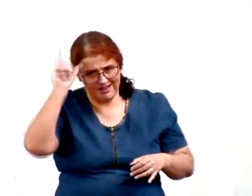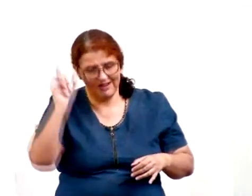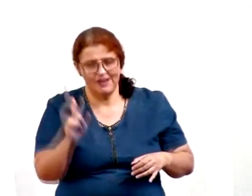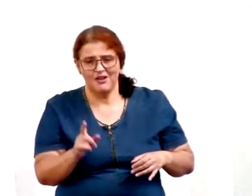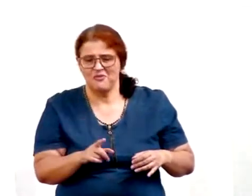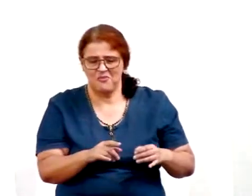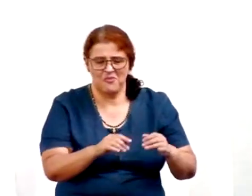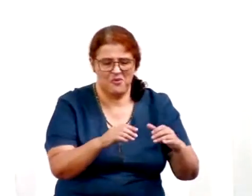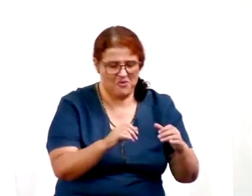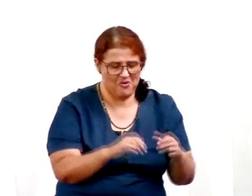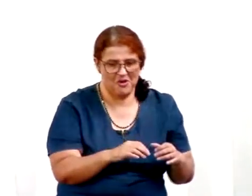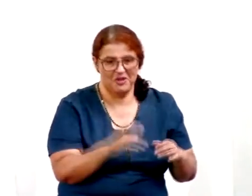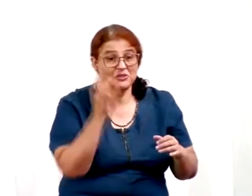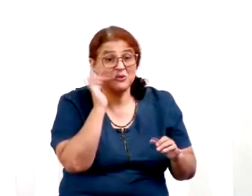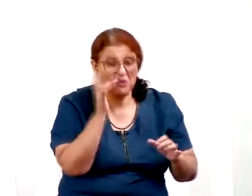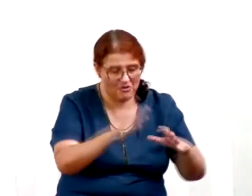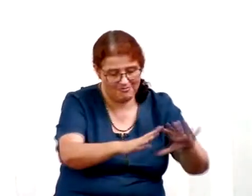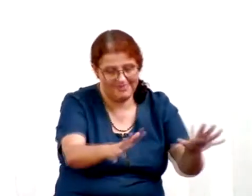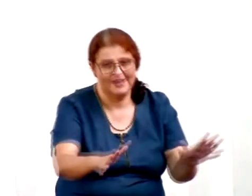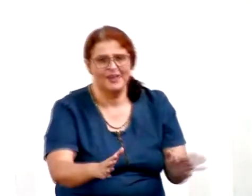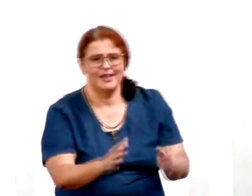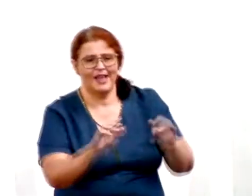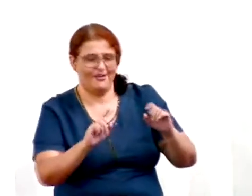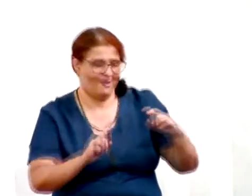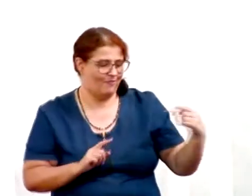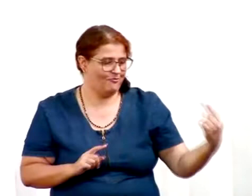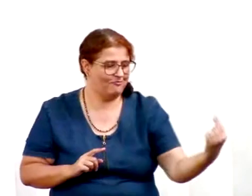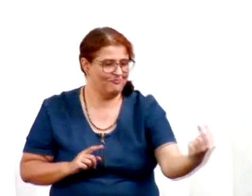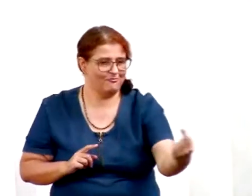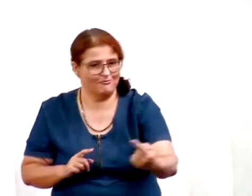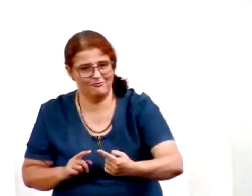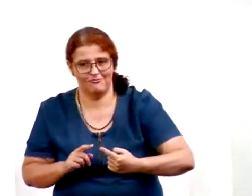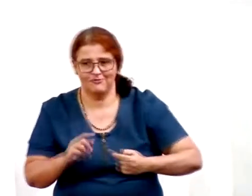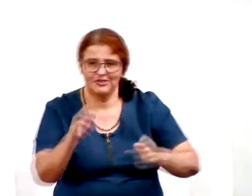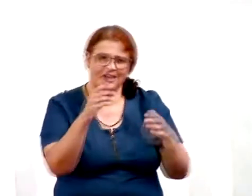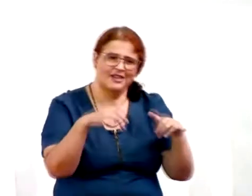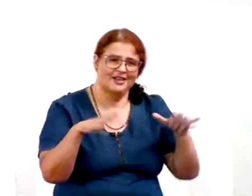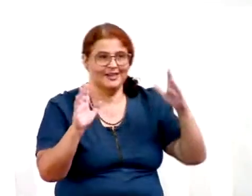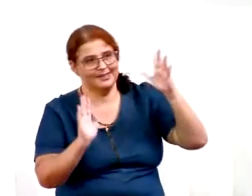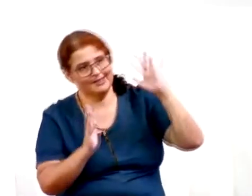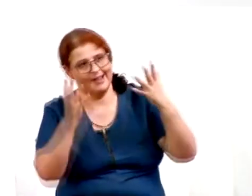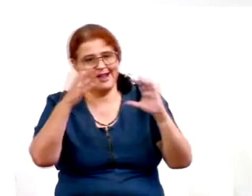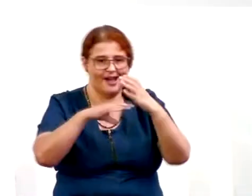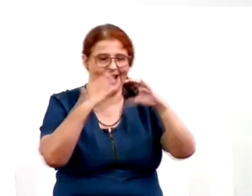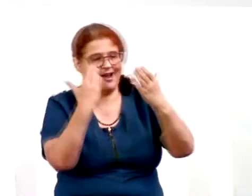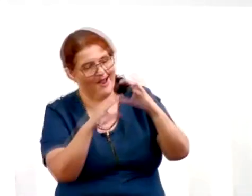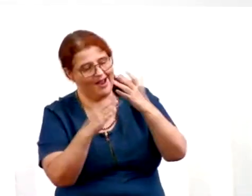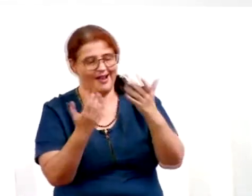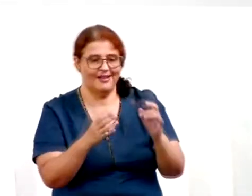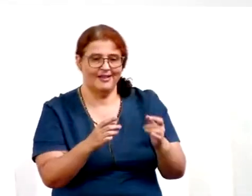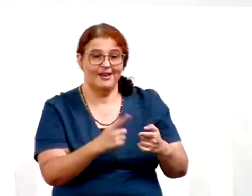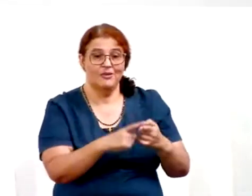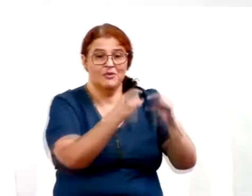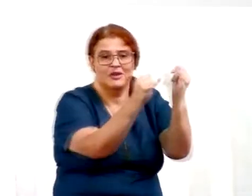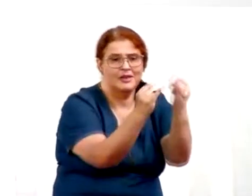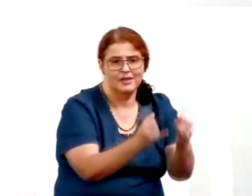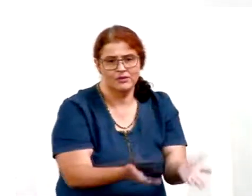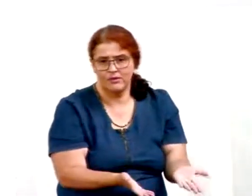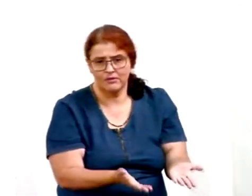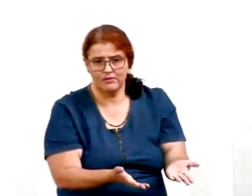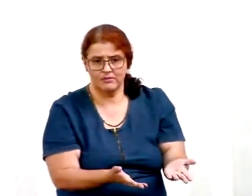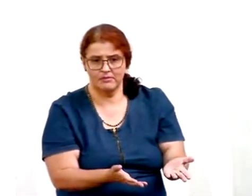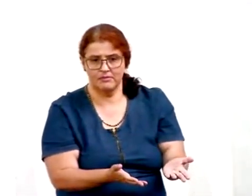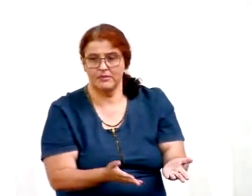nos informam que Deus os alimentou, Deus fez saciar a sede deste povo, mas eles